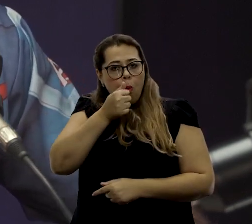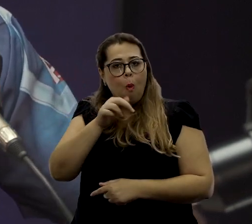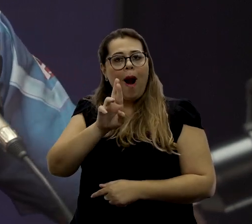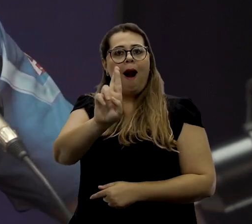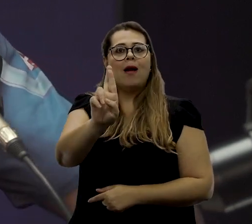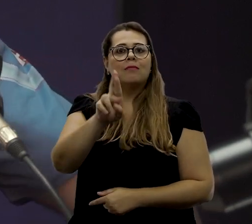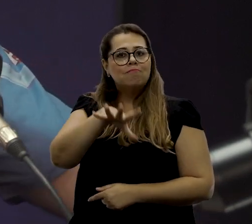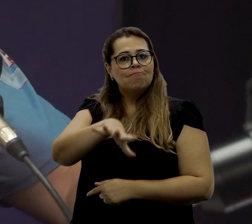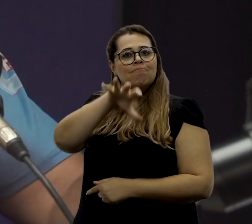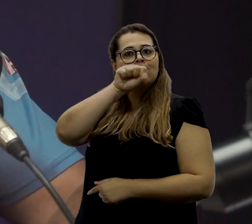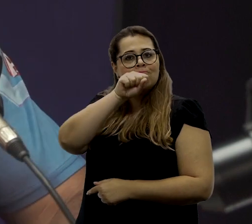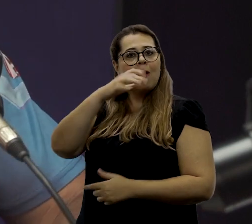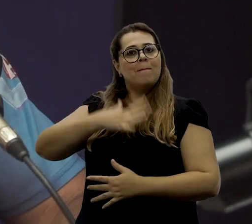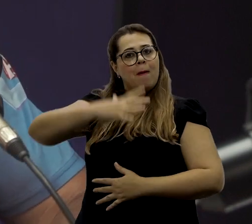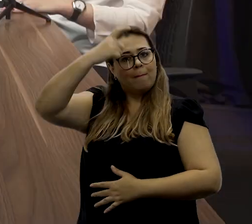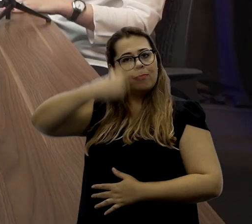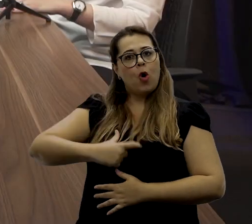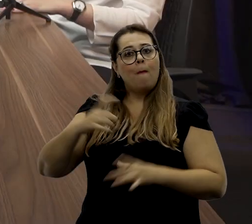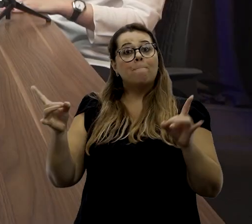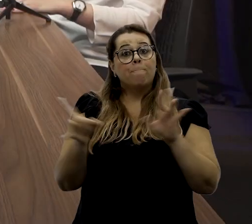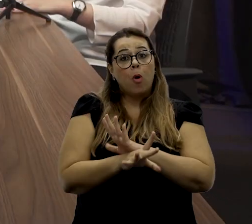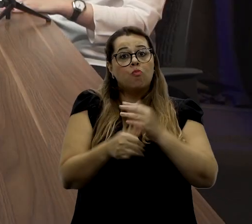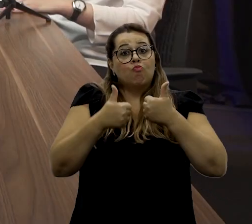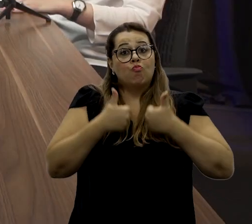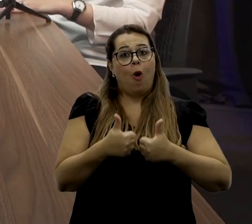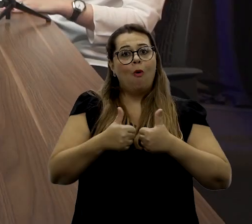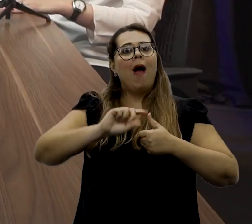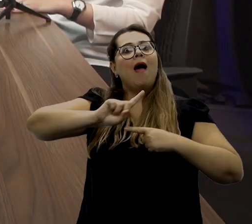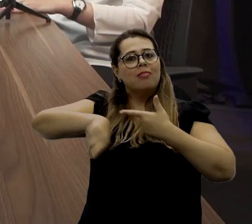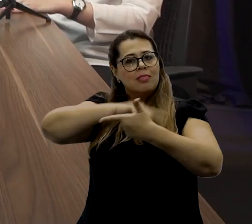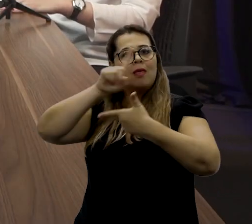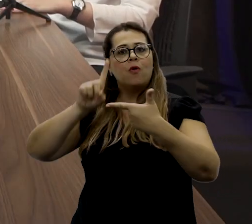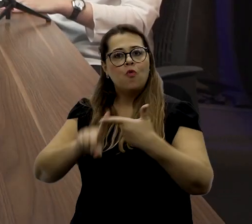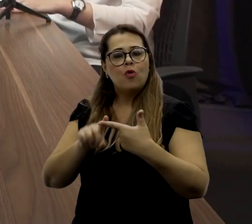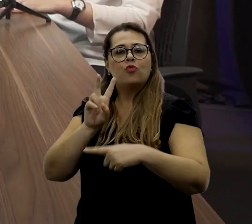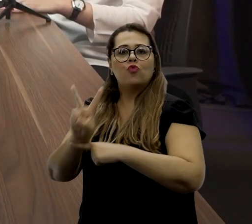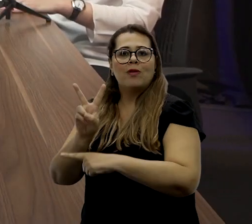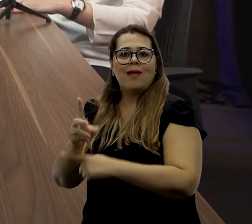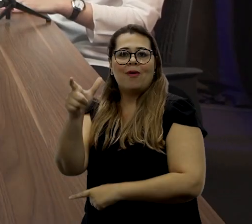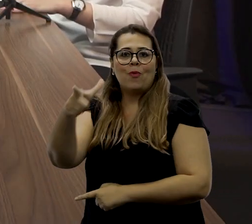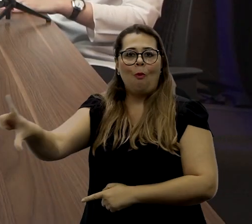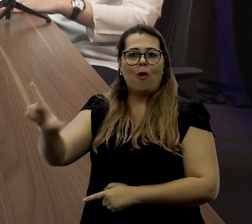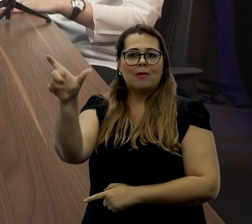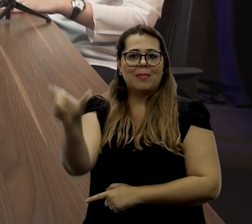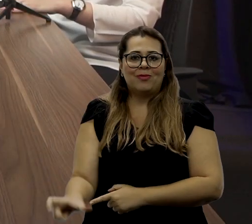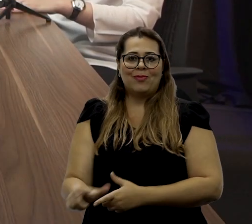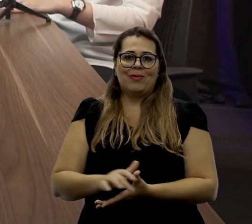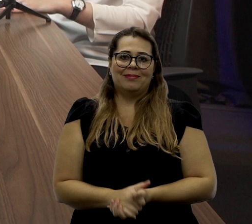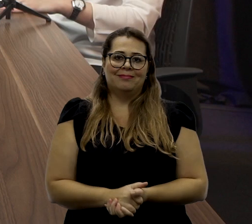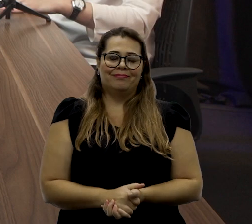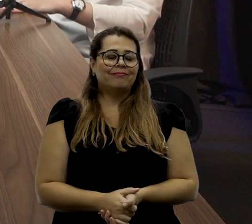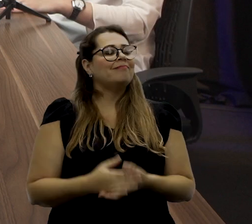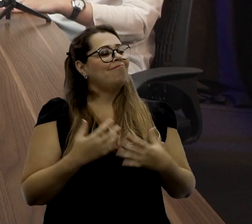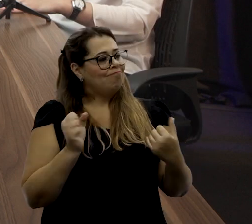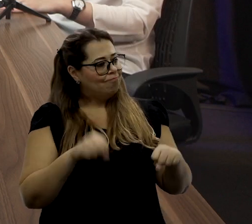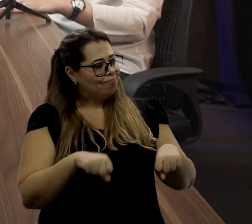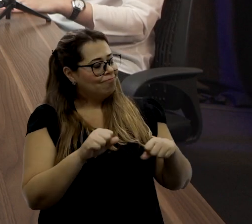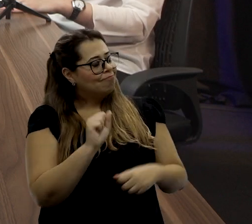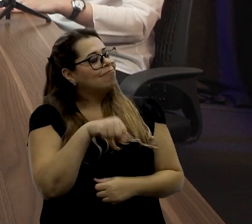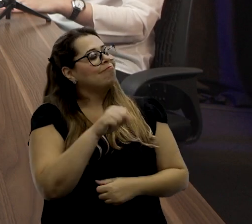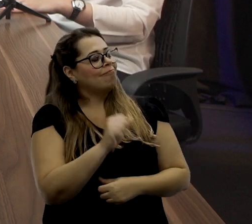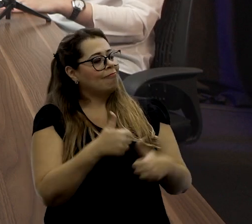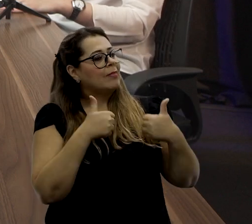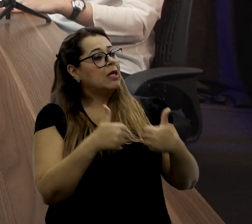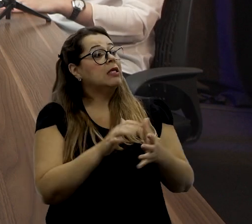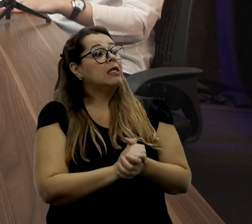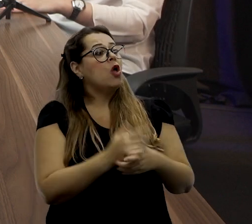mental. A gente precisa cuidar primeiro da gente para poder cuidar do outro. E em relação até essa questão da escola que você citou de palestras, a